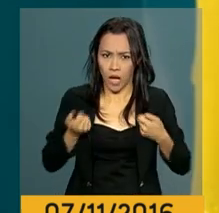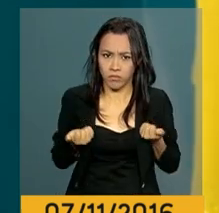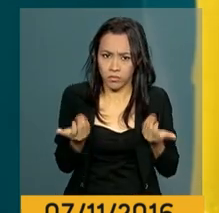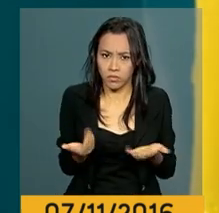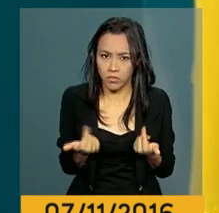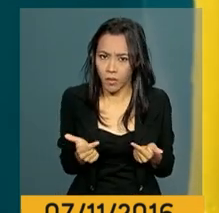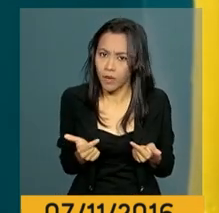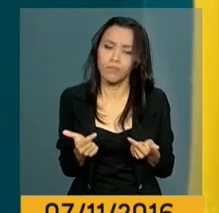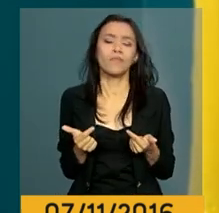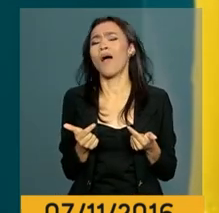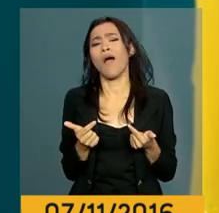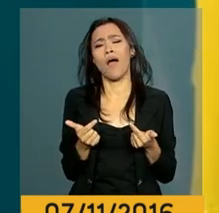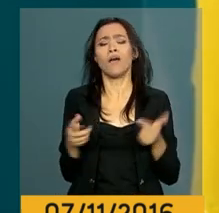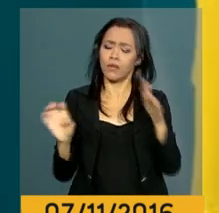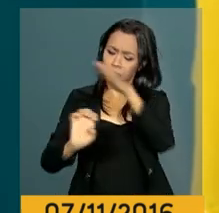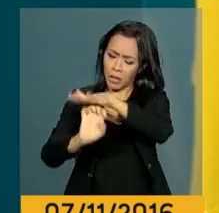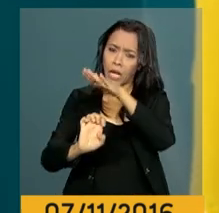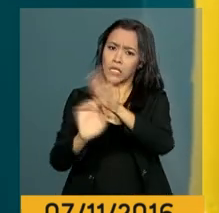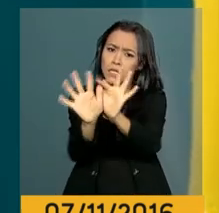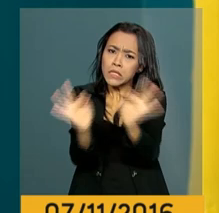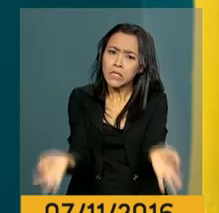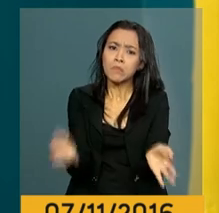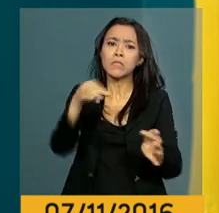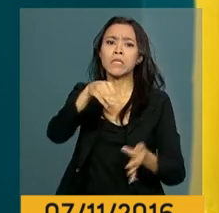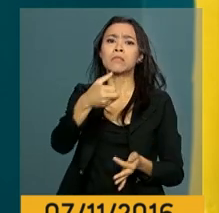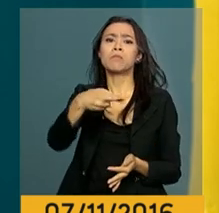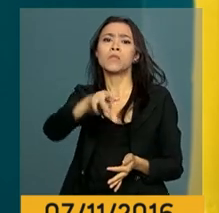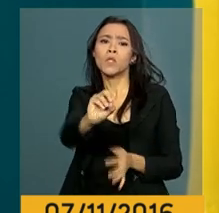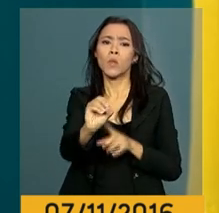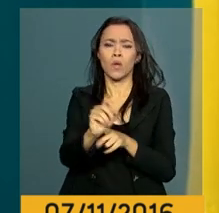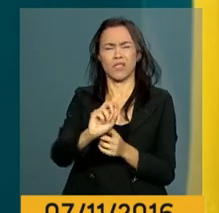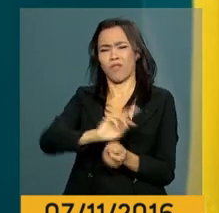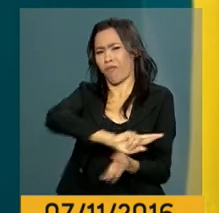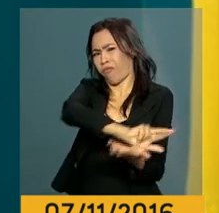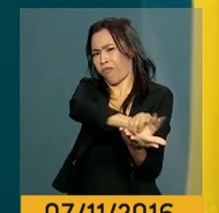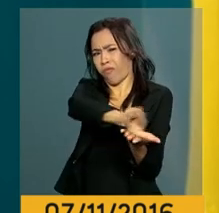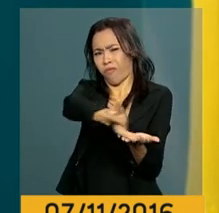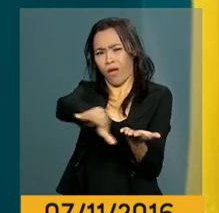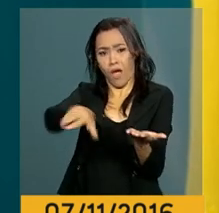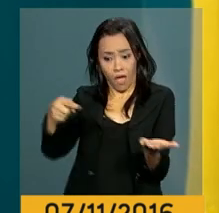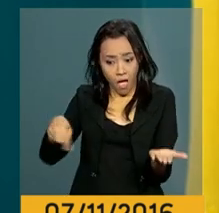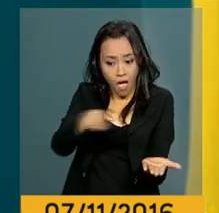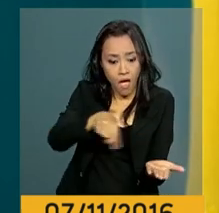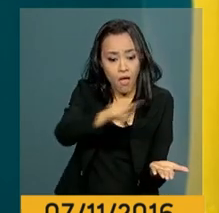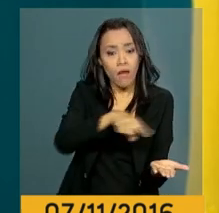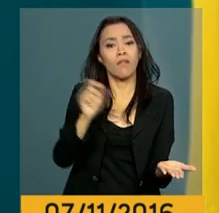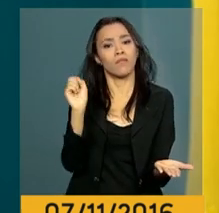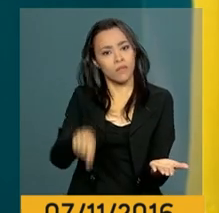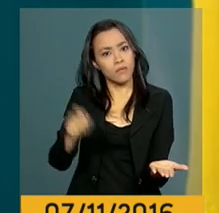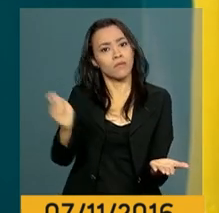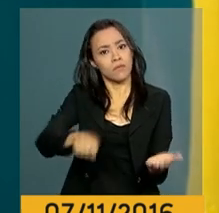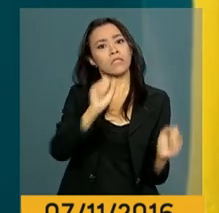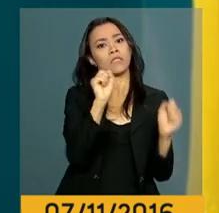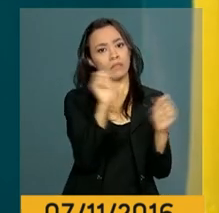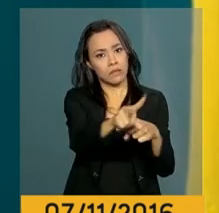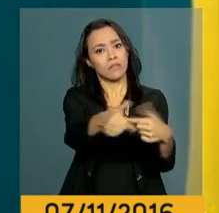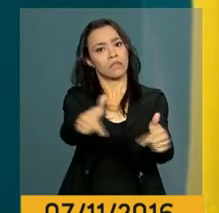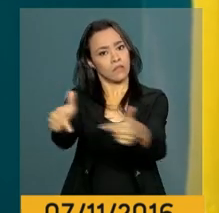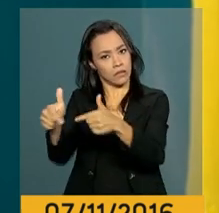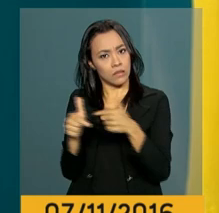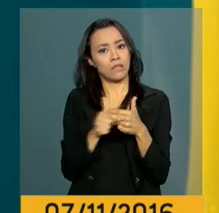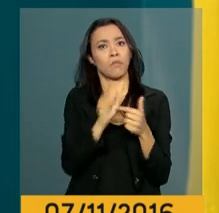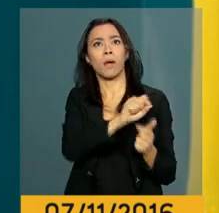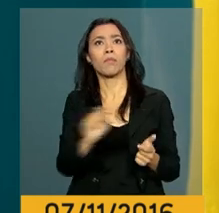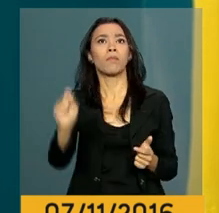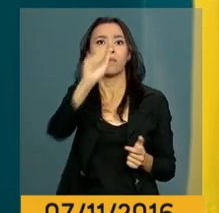mas, igualmente, as pequenas empresas, por serem muitas, muitíssimas, elas geram emprego em todo o país. E por isso